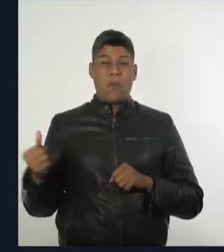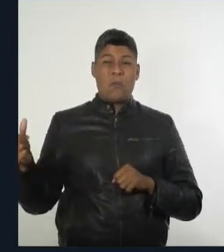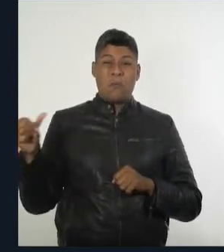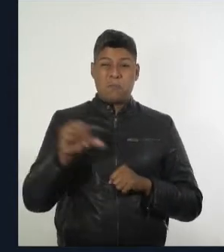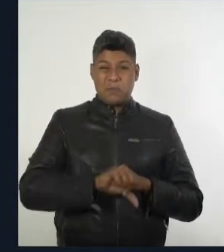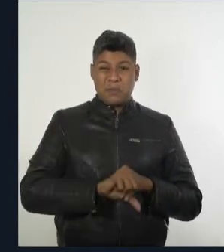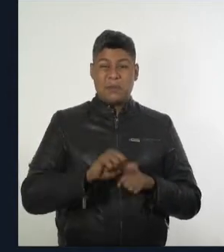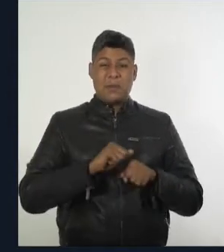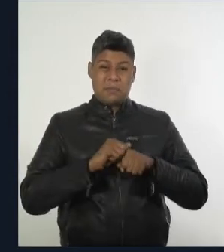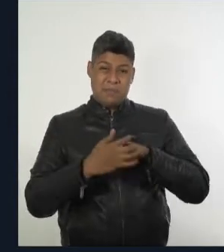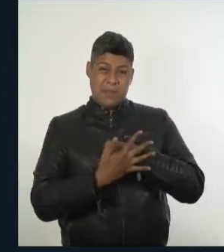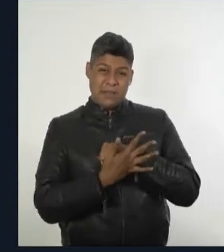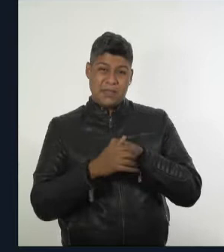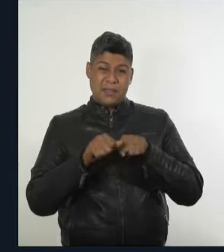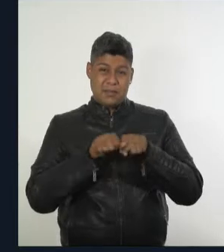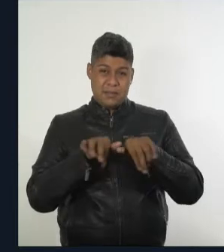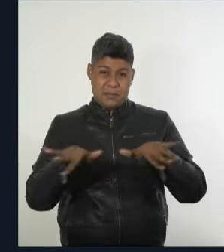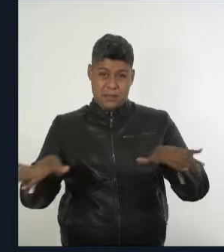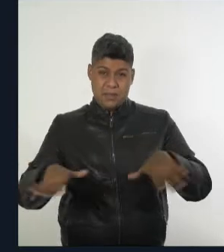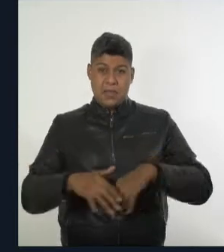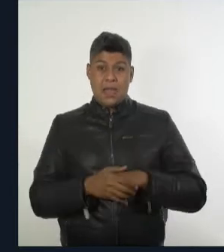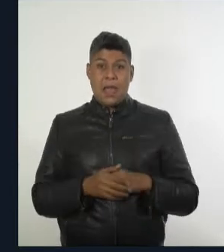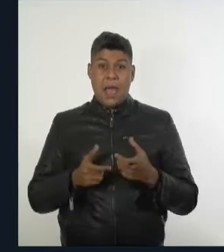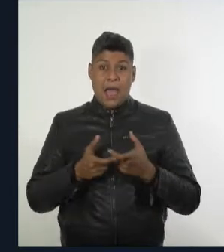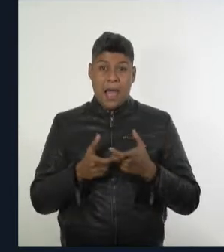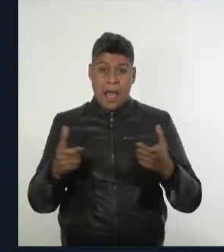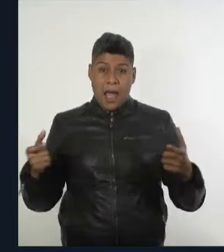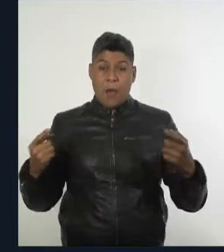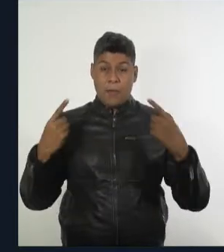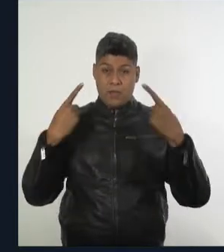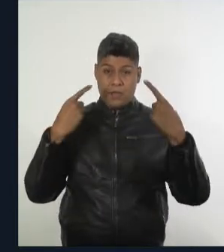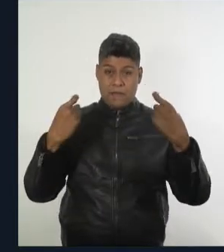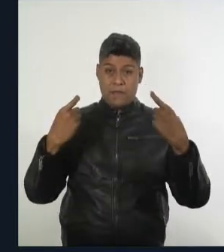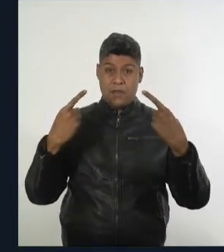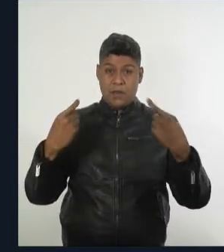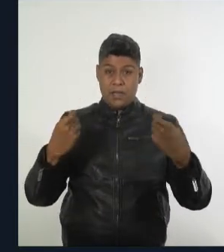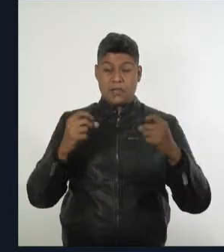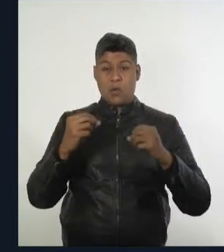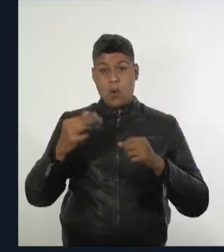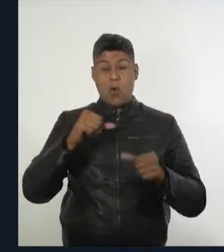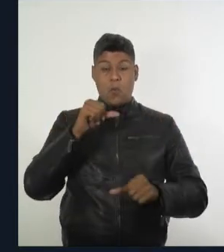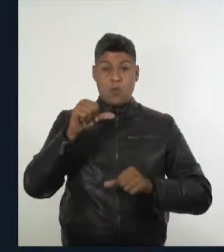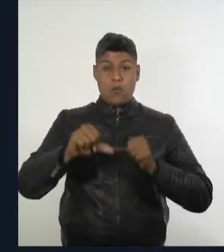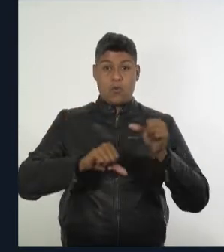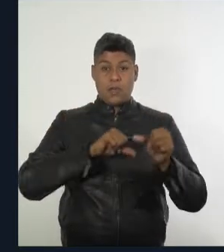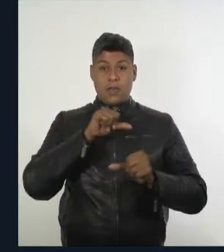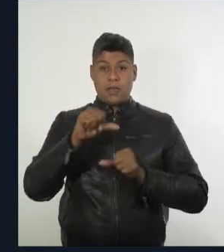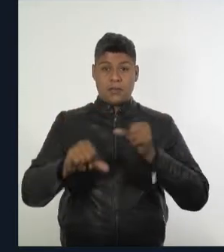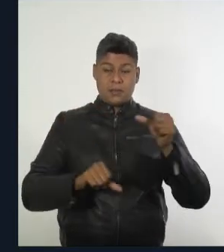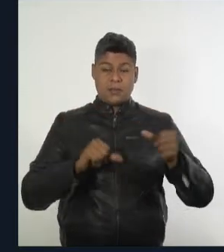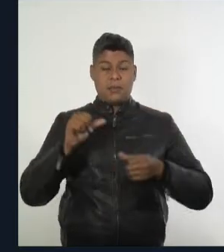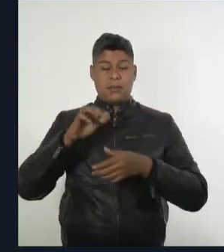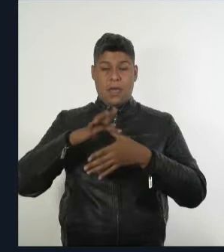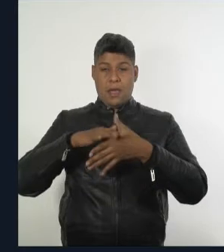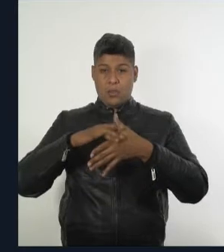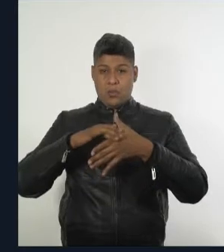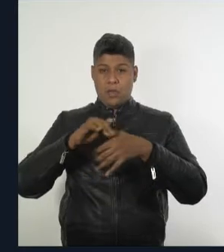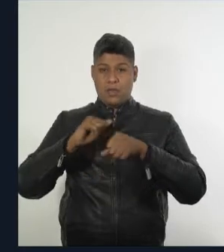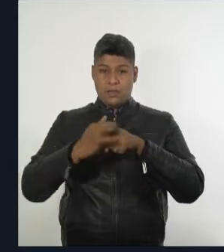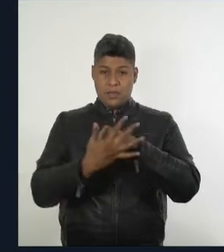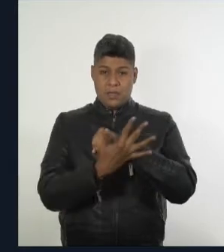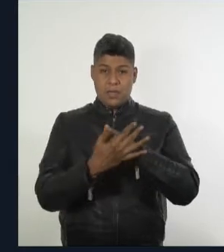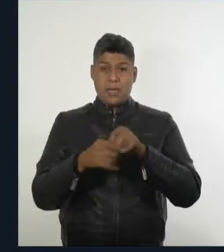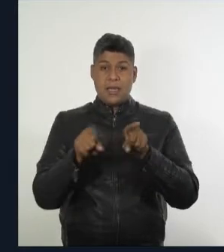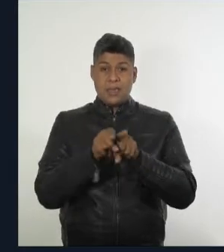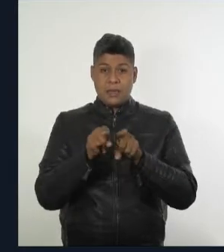da Covid-19, do aumento da virulência ou mudança na apresentação clínica da doença e também em